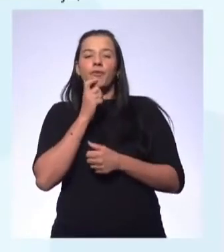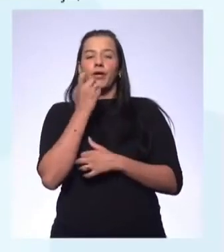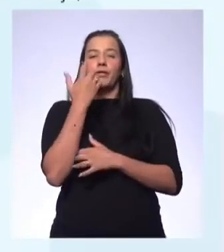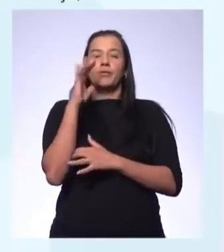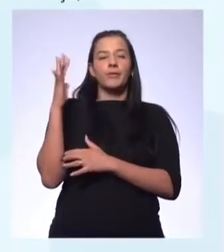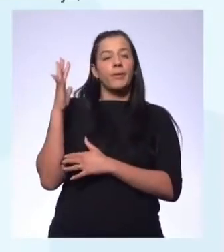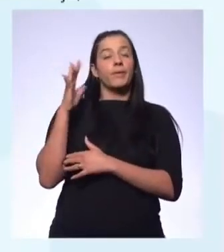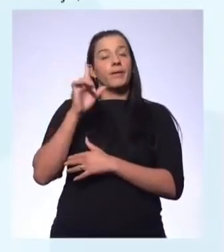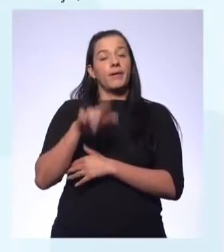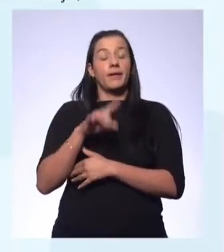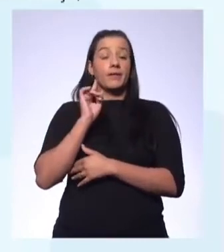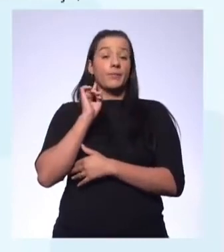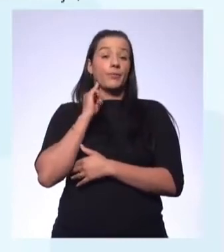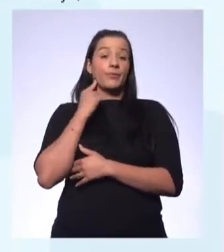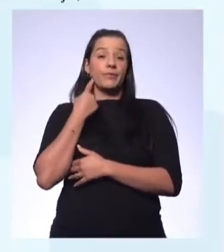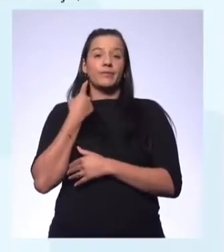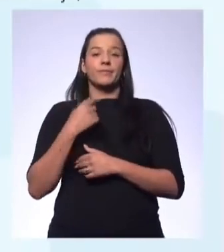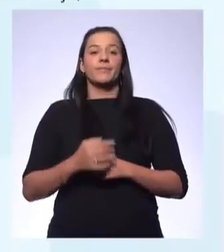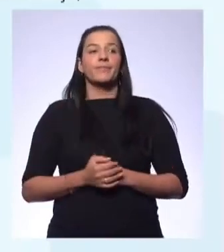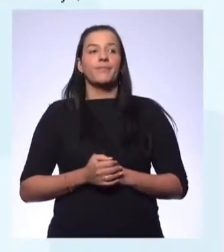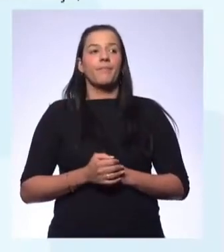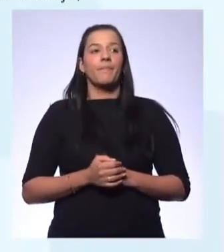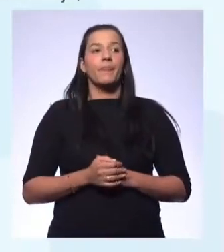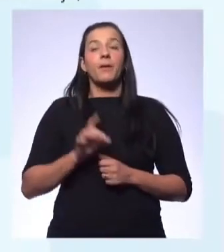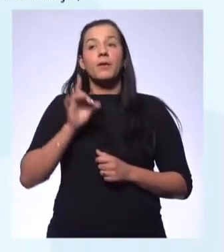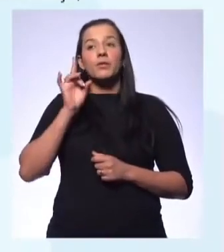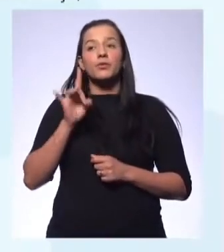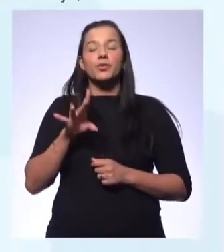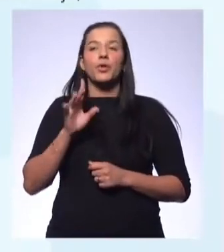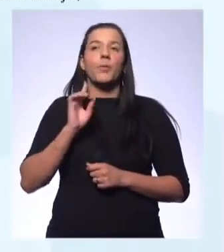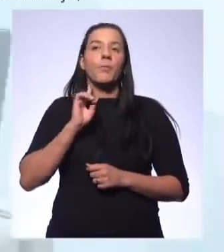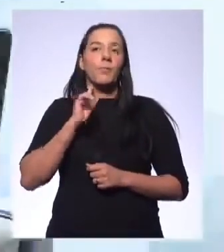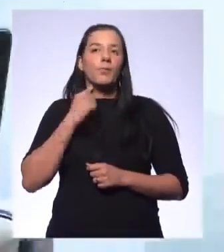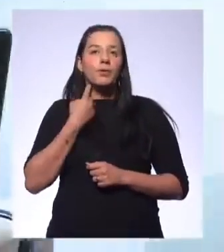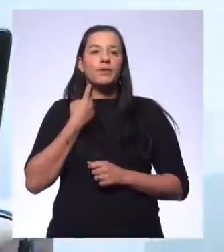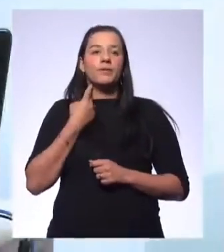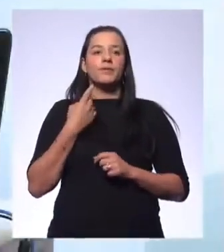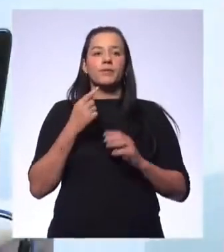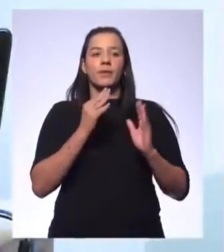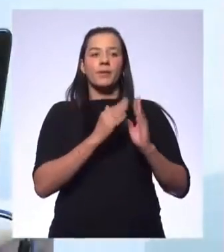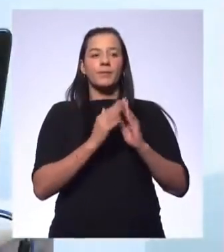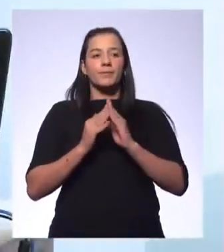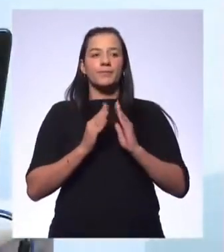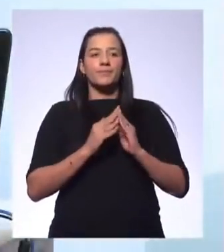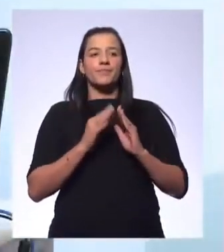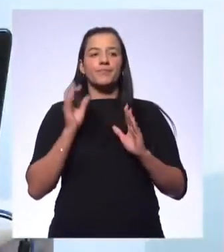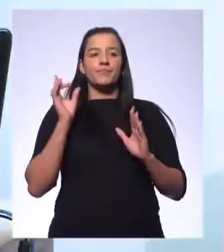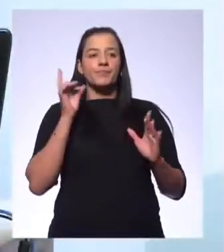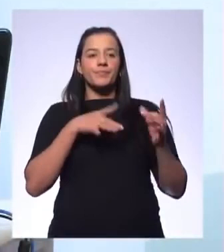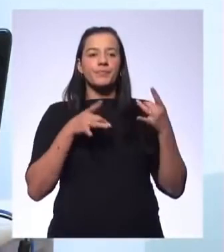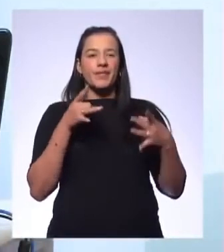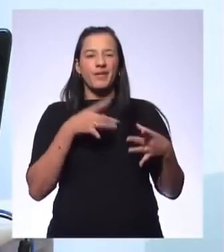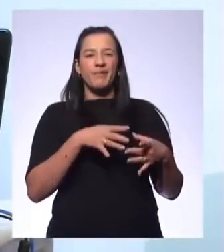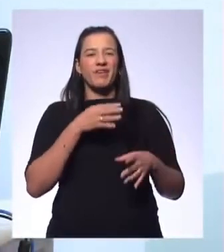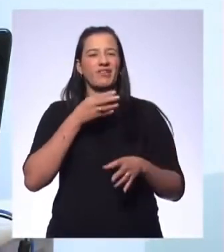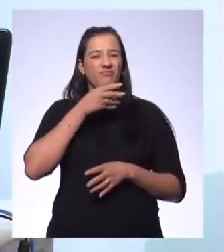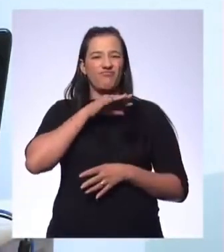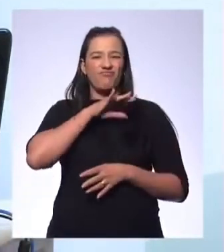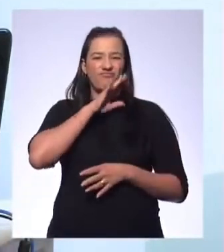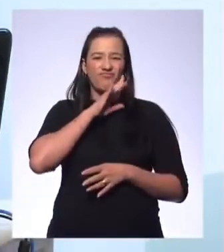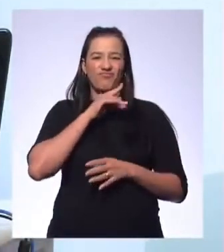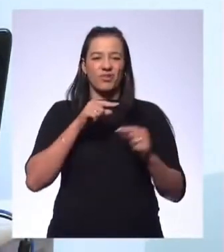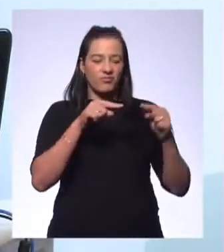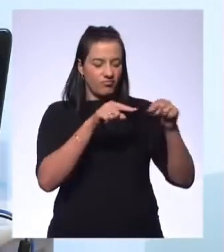da poluição, né? E não era só a poluição que afetava as moradias, não. As moradias eram super precárias, geralmente eram